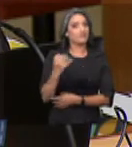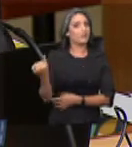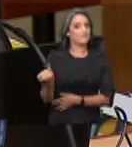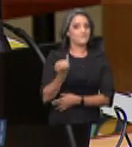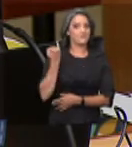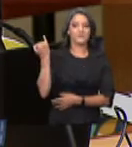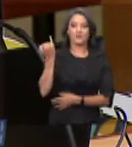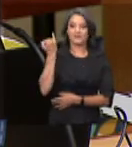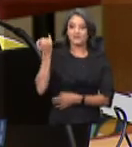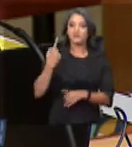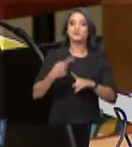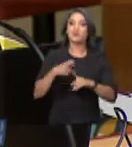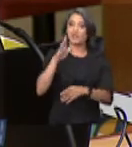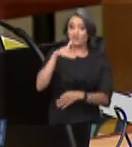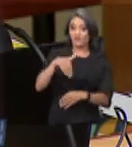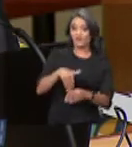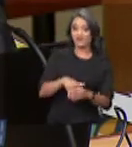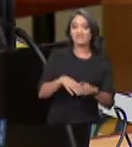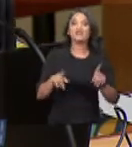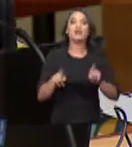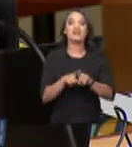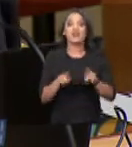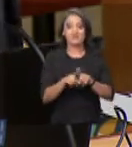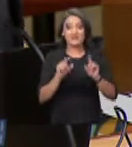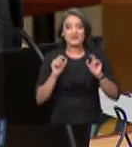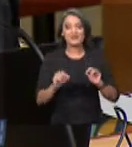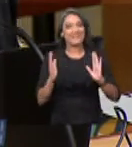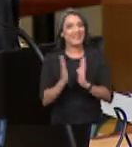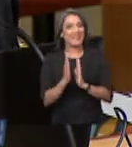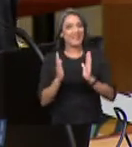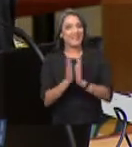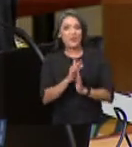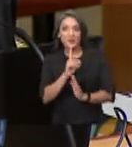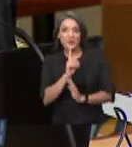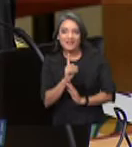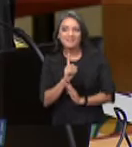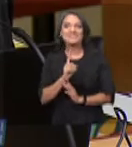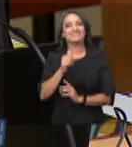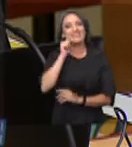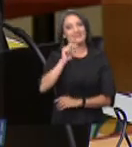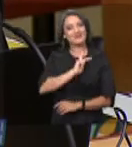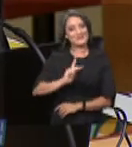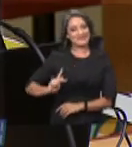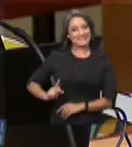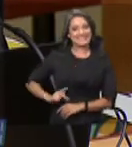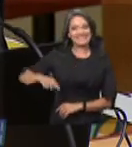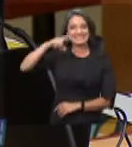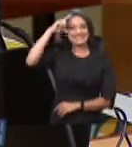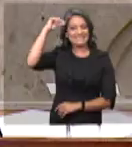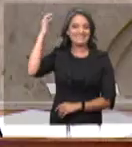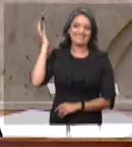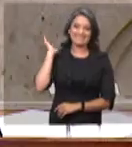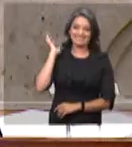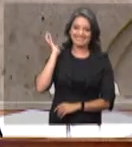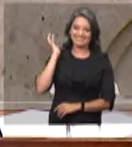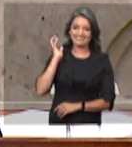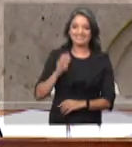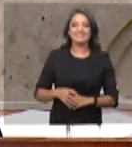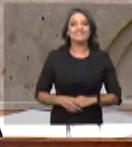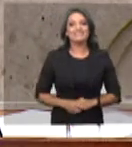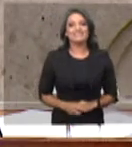importantíssima não só pelas eleições mas porque aniversário também da nossa presidente Ministra Rosa Weber